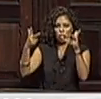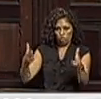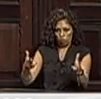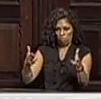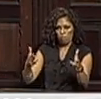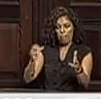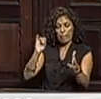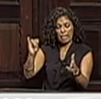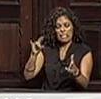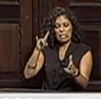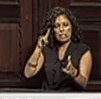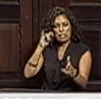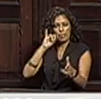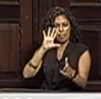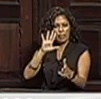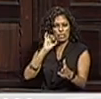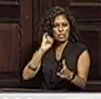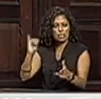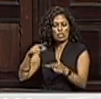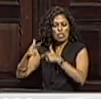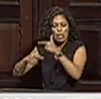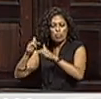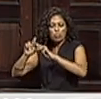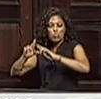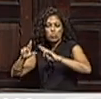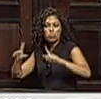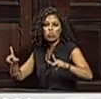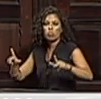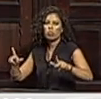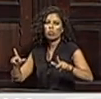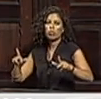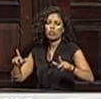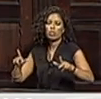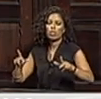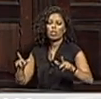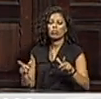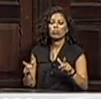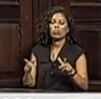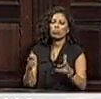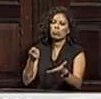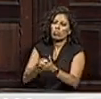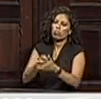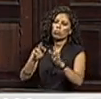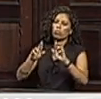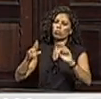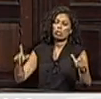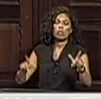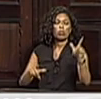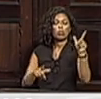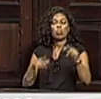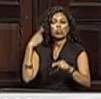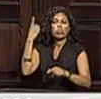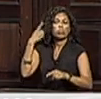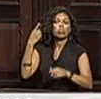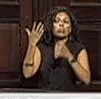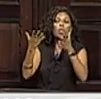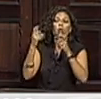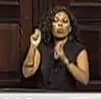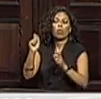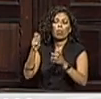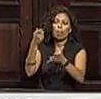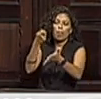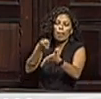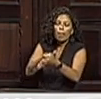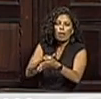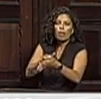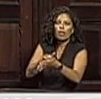nenhum picareta, por nenhuma estratagema. Então, pedimos o voto sim, para que a gente insira todas as